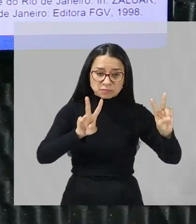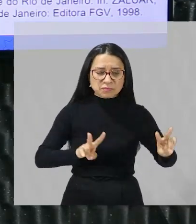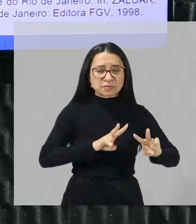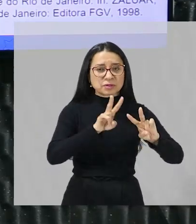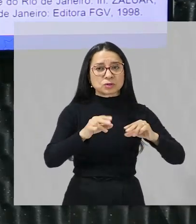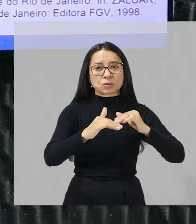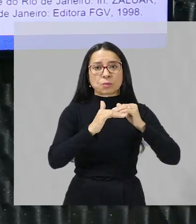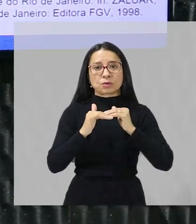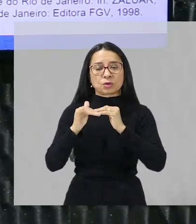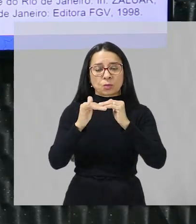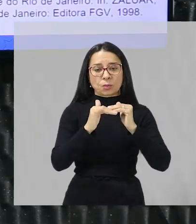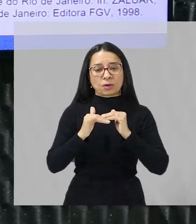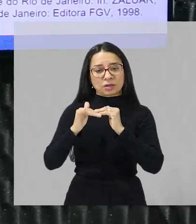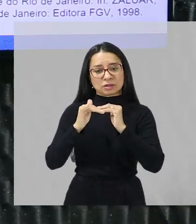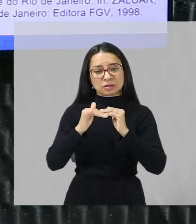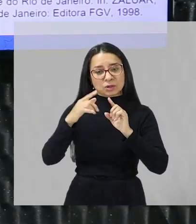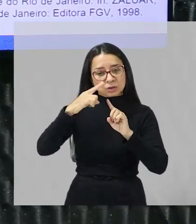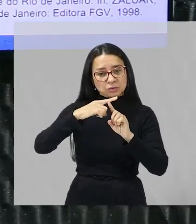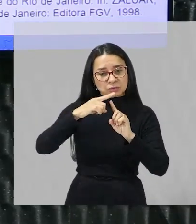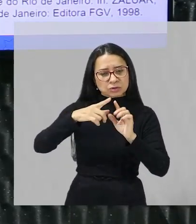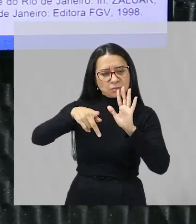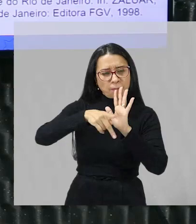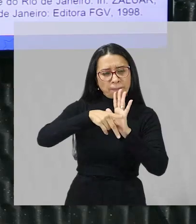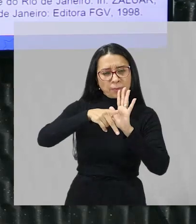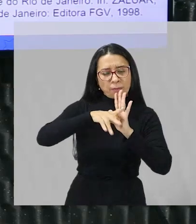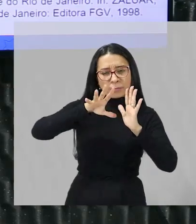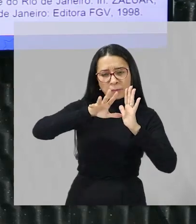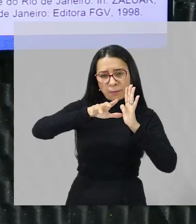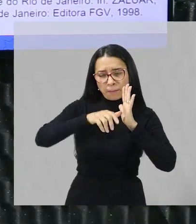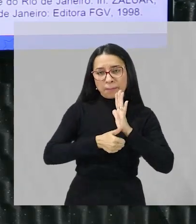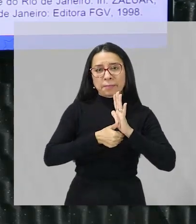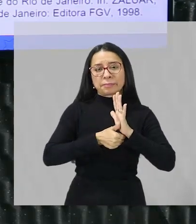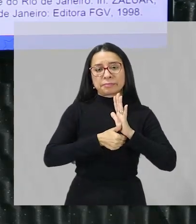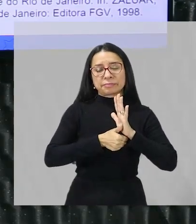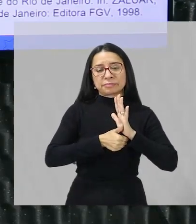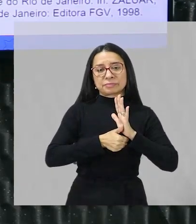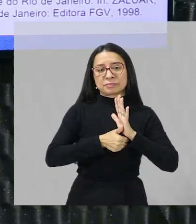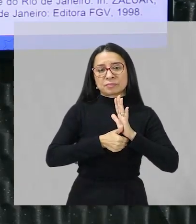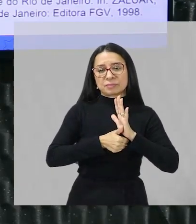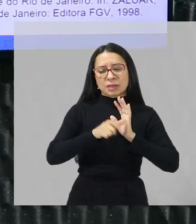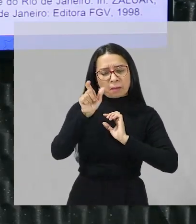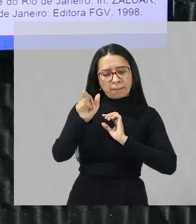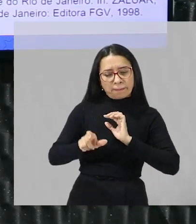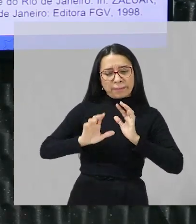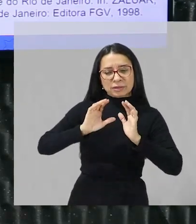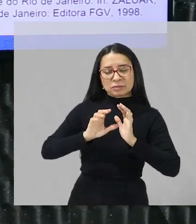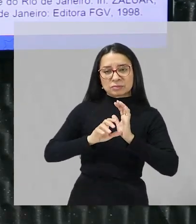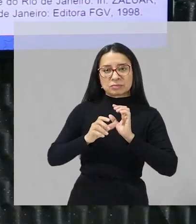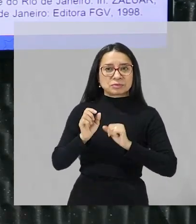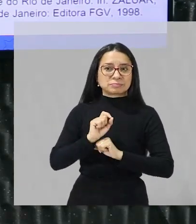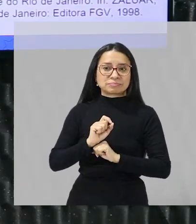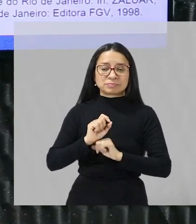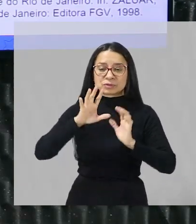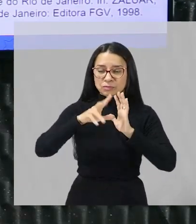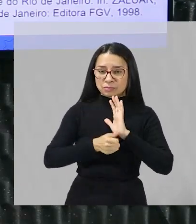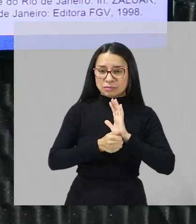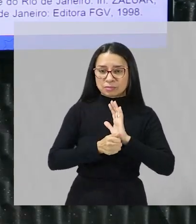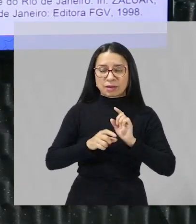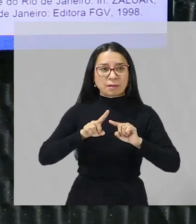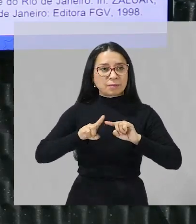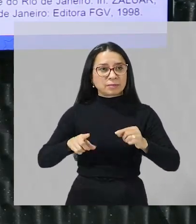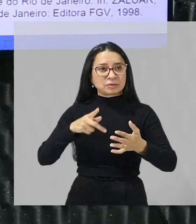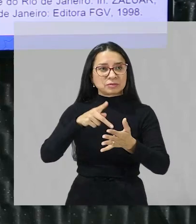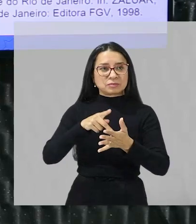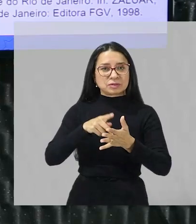forma, a partir do estereótipo do malandro, do bandido, por exemplo. Só que isso não é verdade, porque